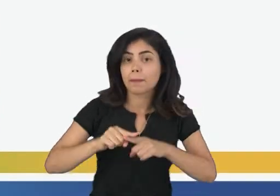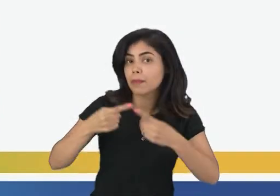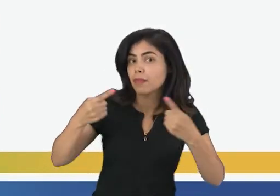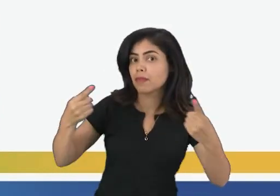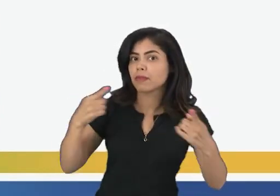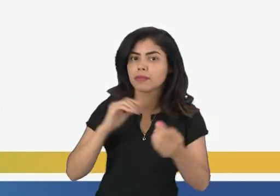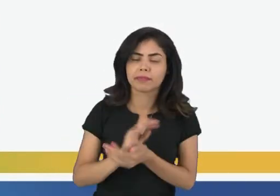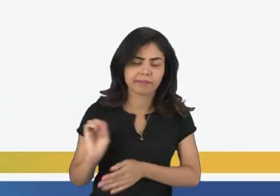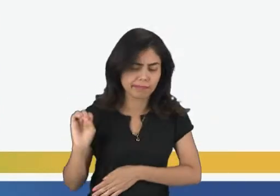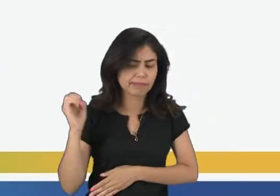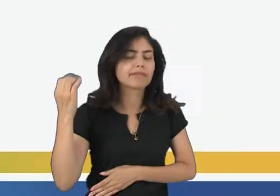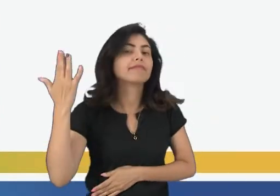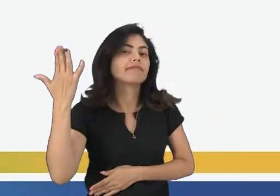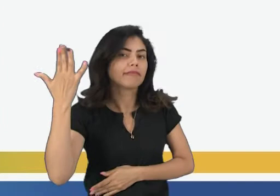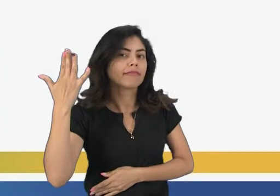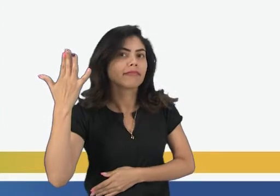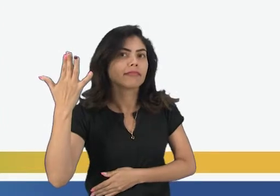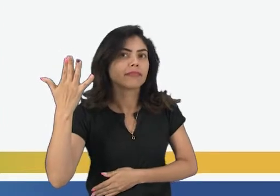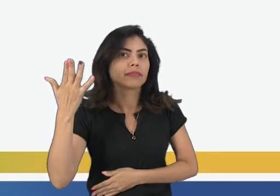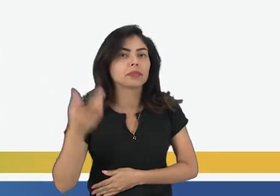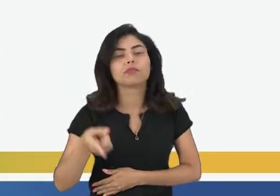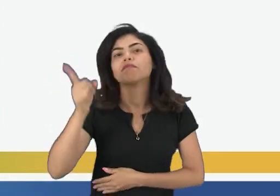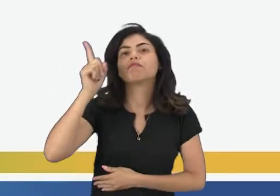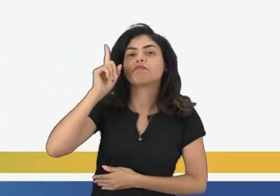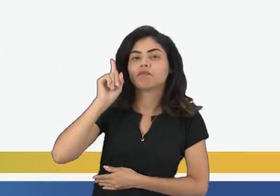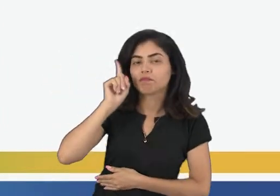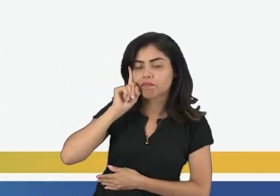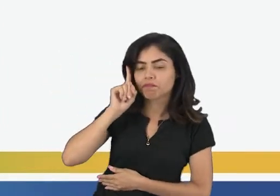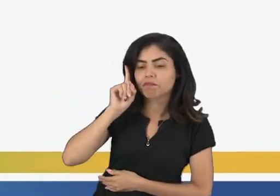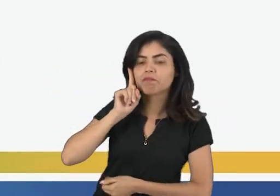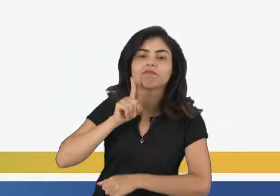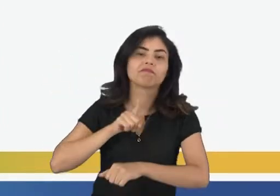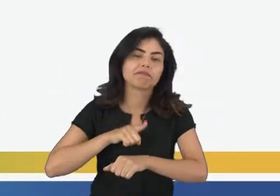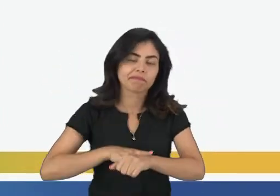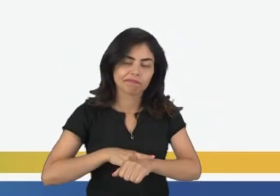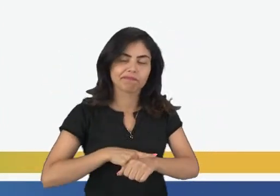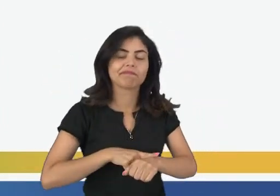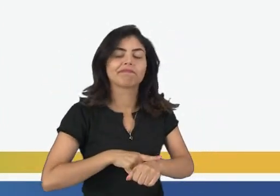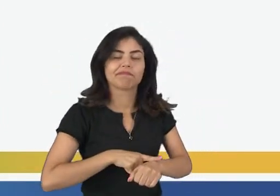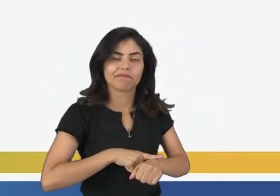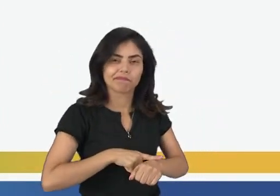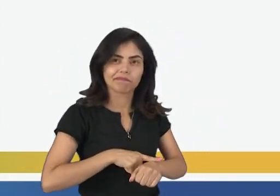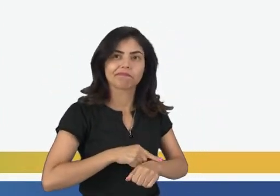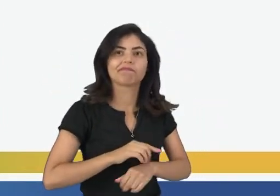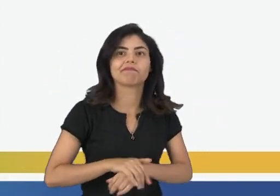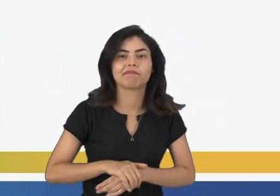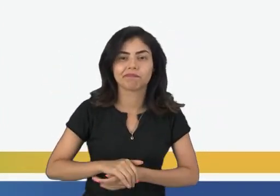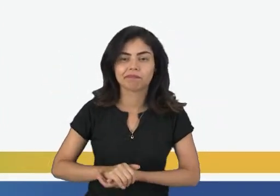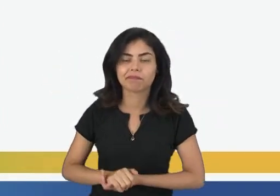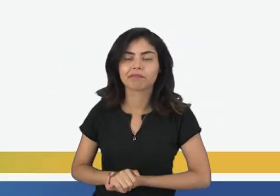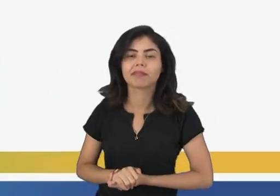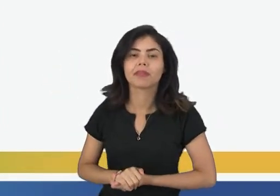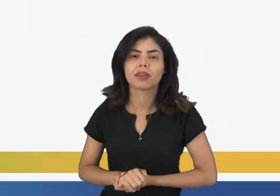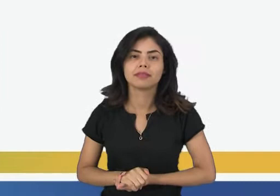mas acontece todo o tempo.